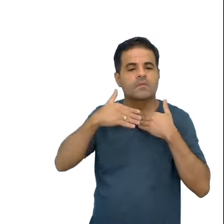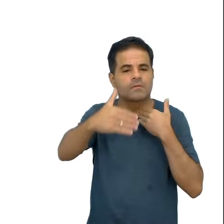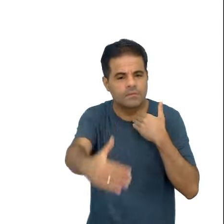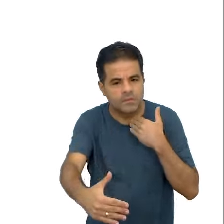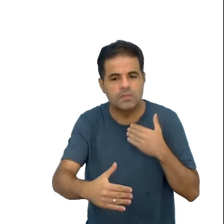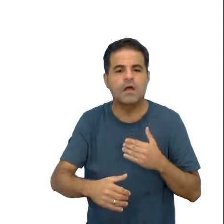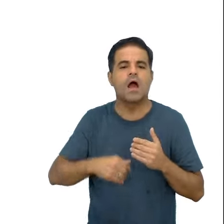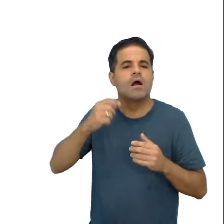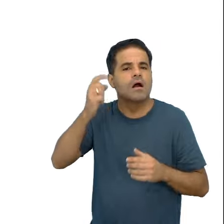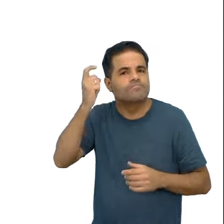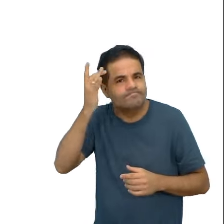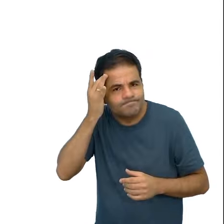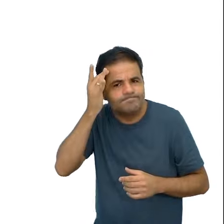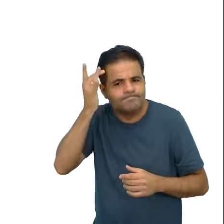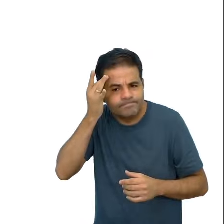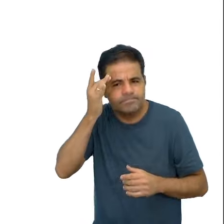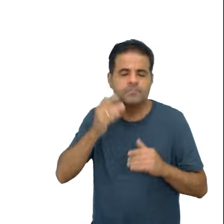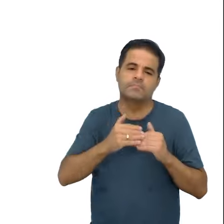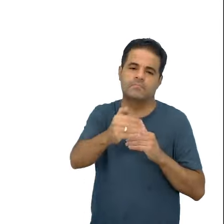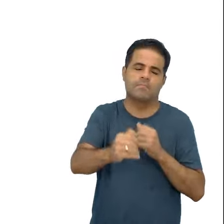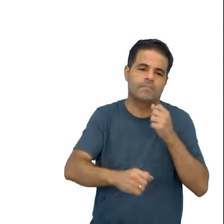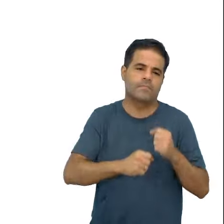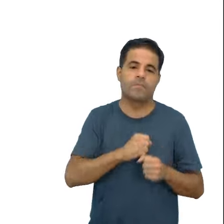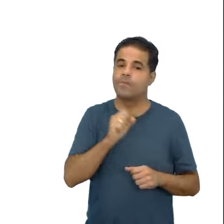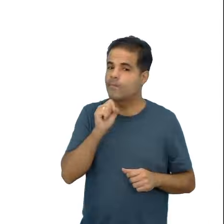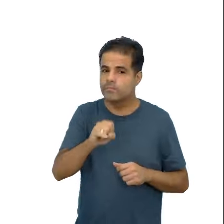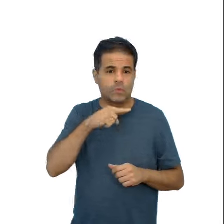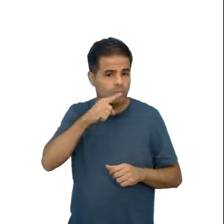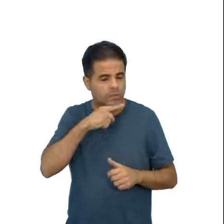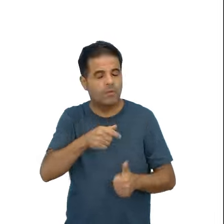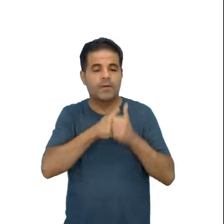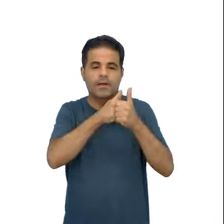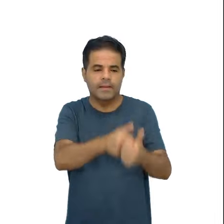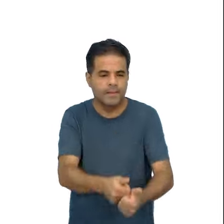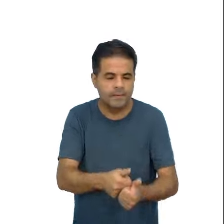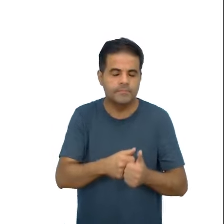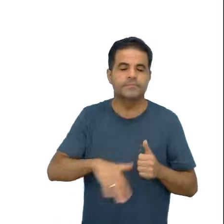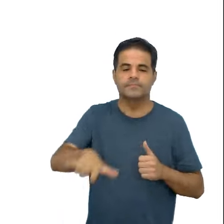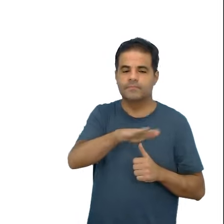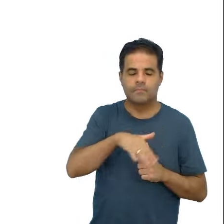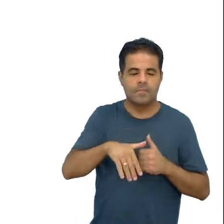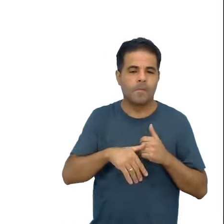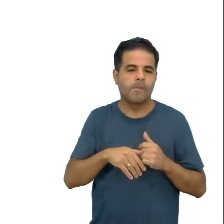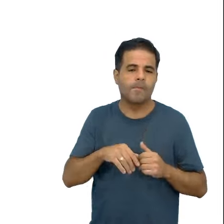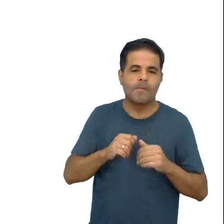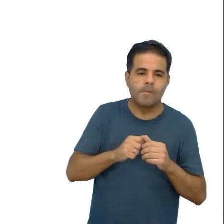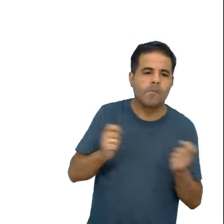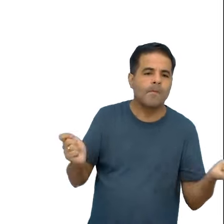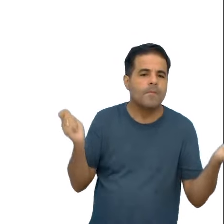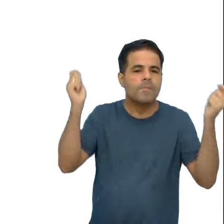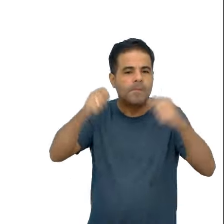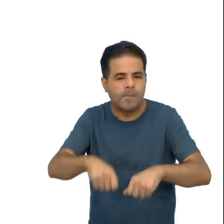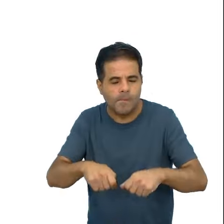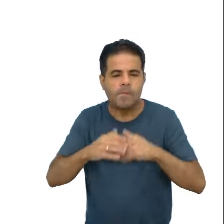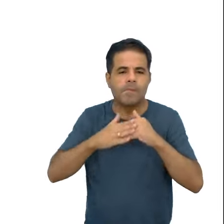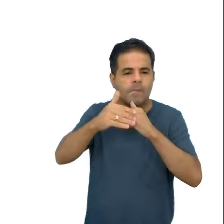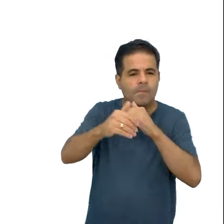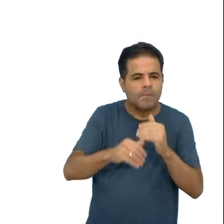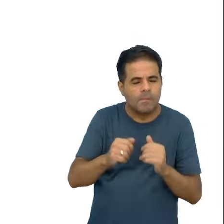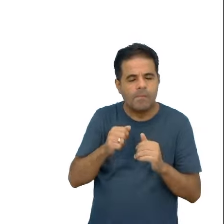de maturidade do 8º ano. Se ele não conseguiu acompanhar, se ele não tinha as condições necessárias